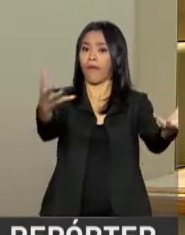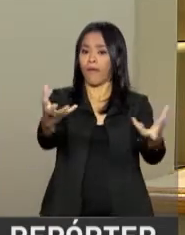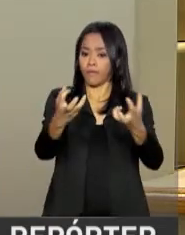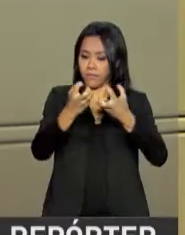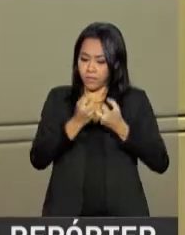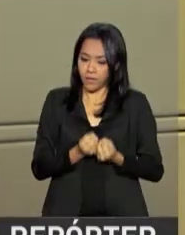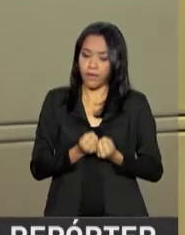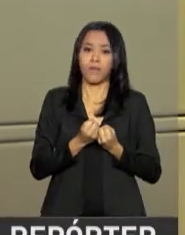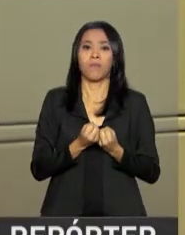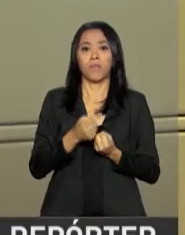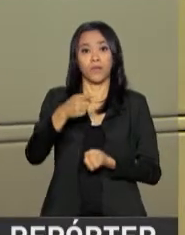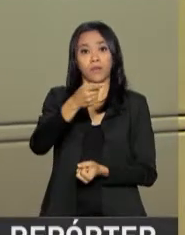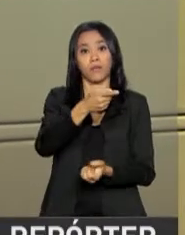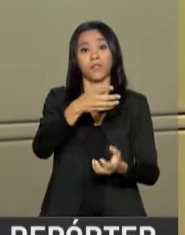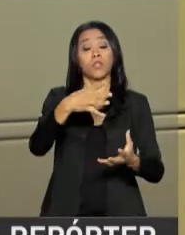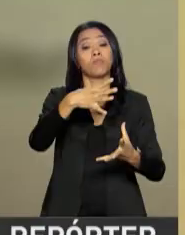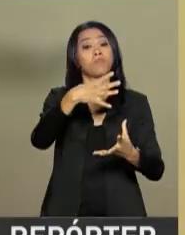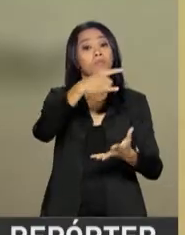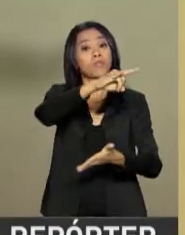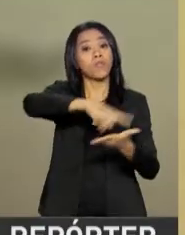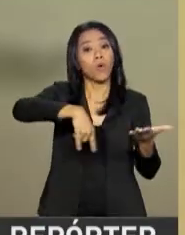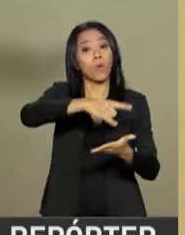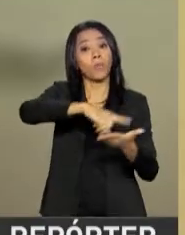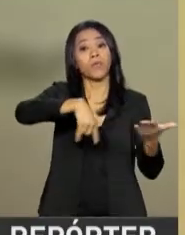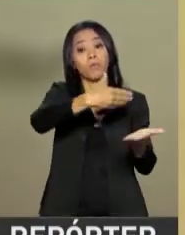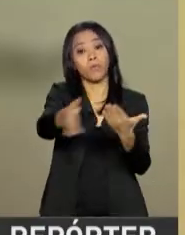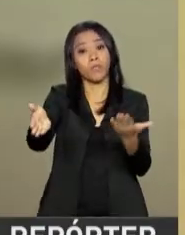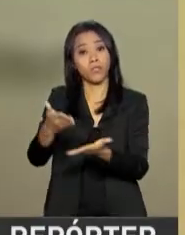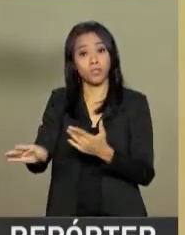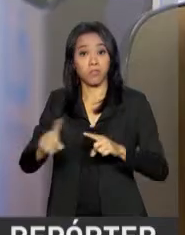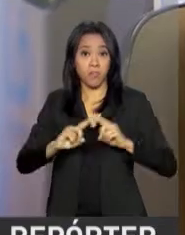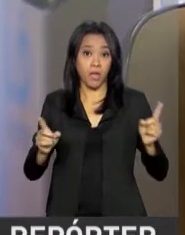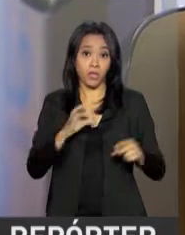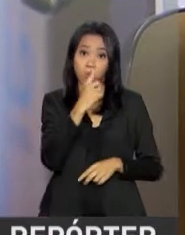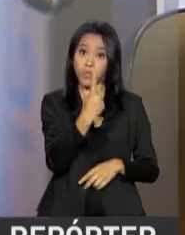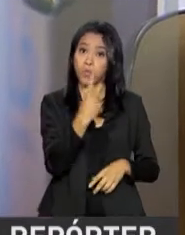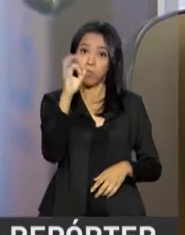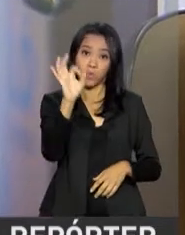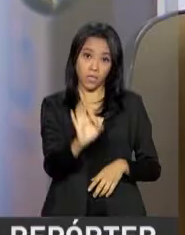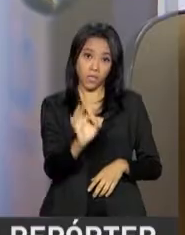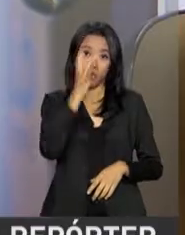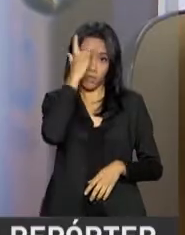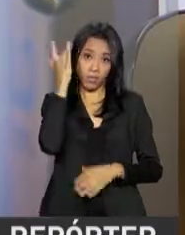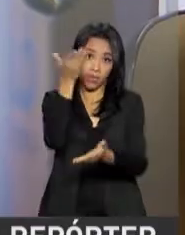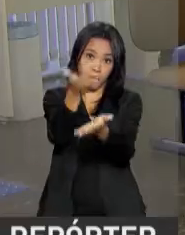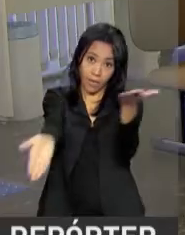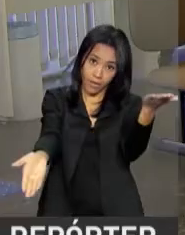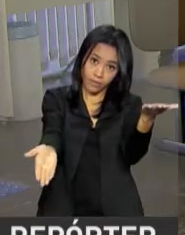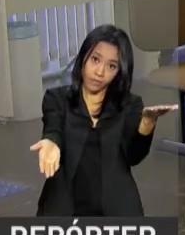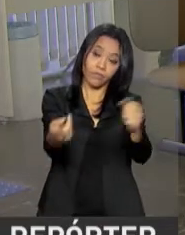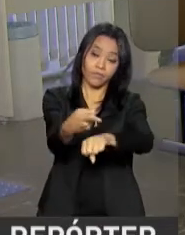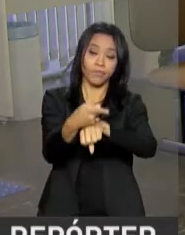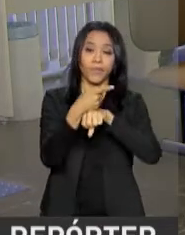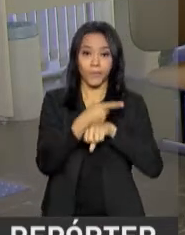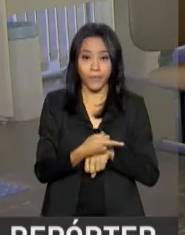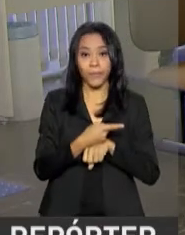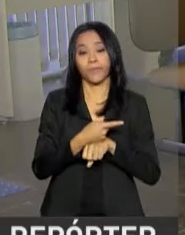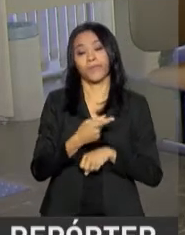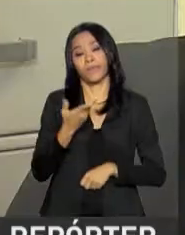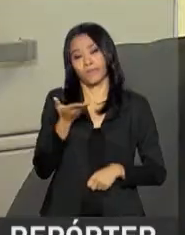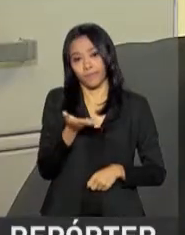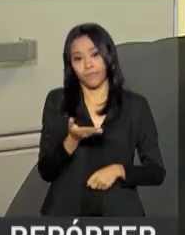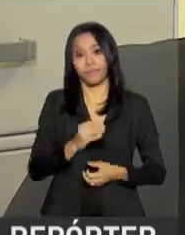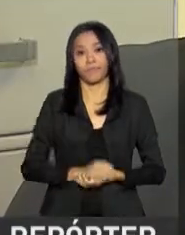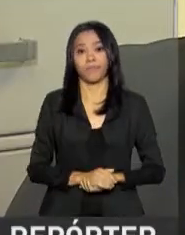perdidos e devolve para os donos mas apenas 1% das pessoas que perdem os documentos procuram os correios